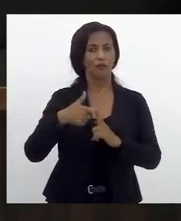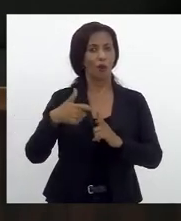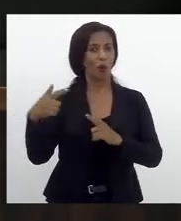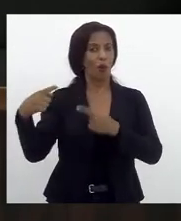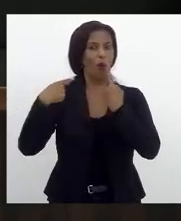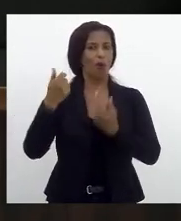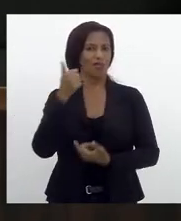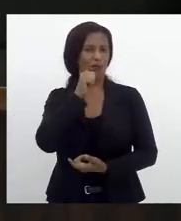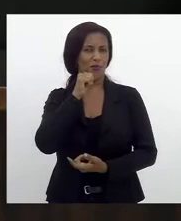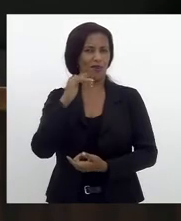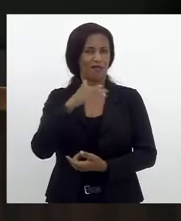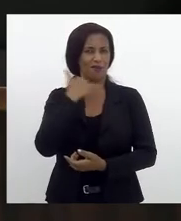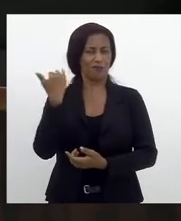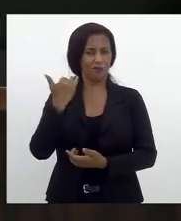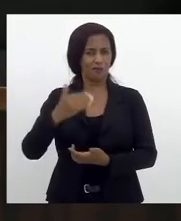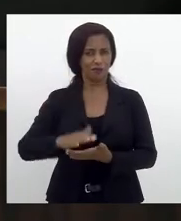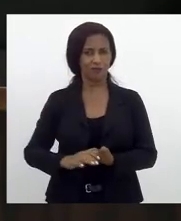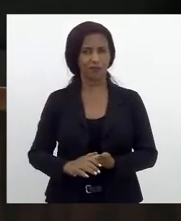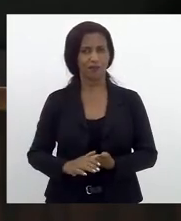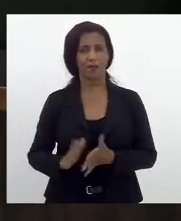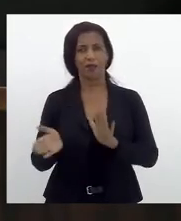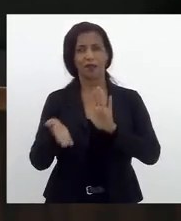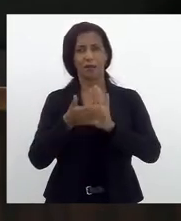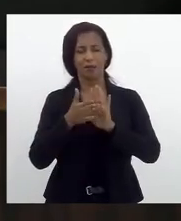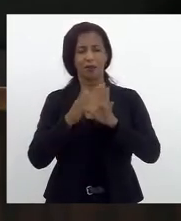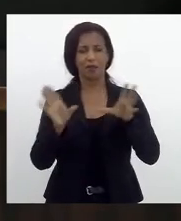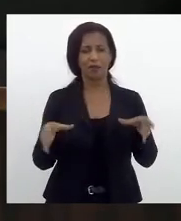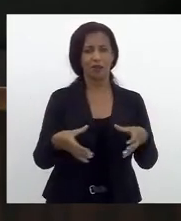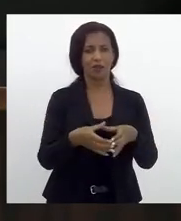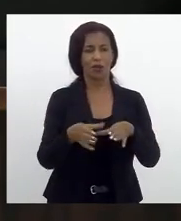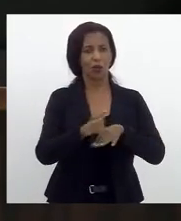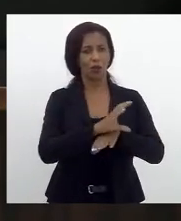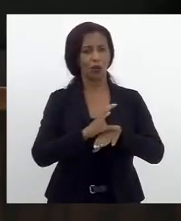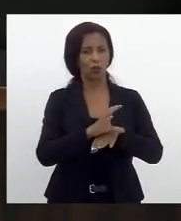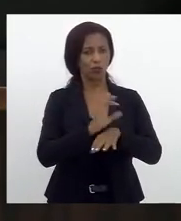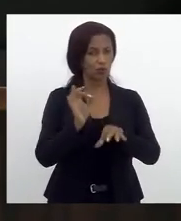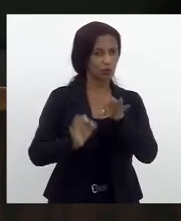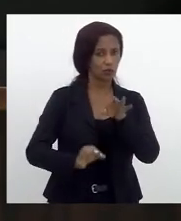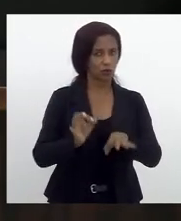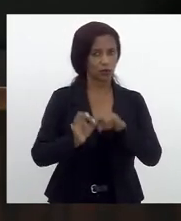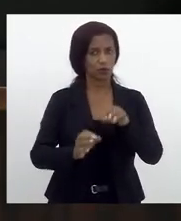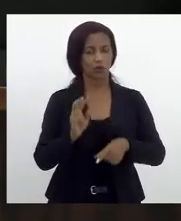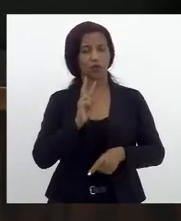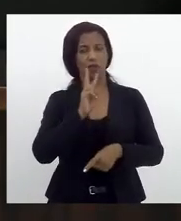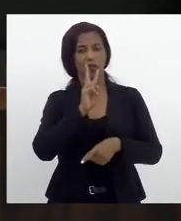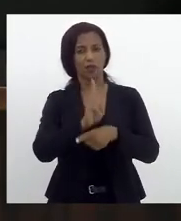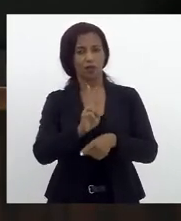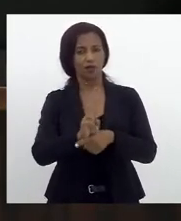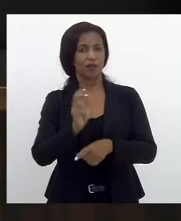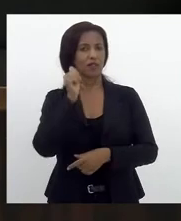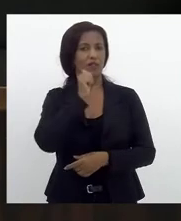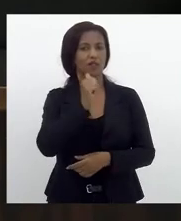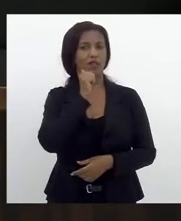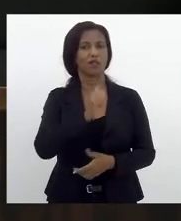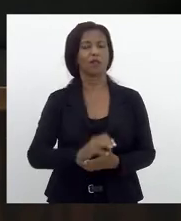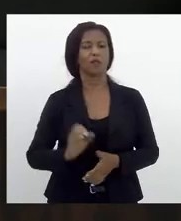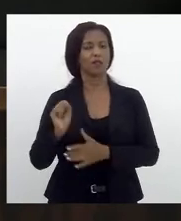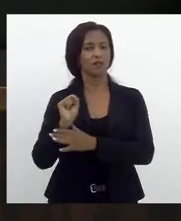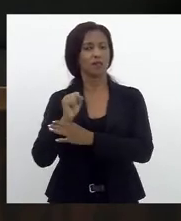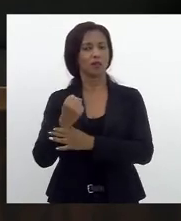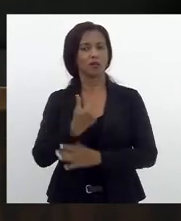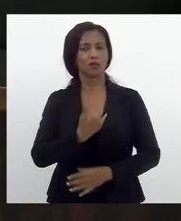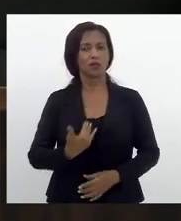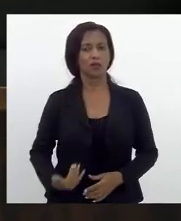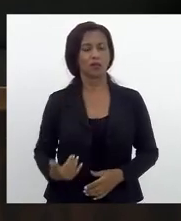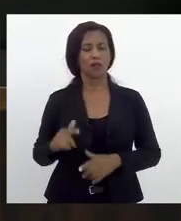feminicídio. Pendendo de pareceres das comissões de Constituição e Justiça, da Defesa dos Direitos da Mulher, Segurança